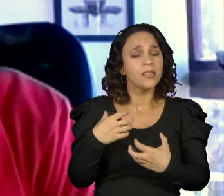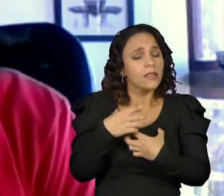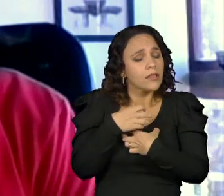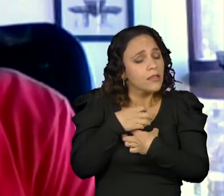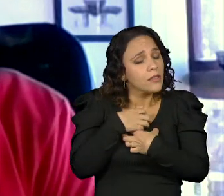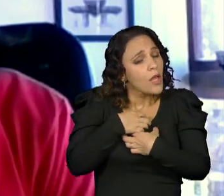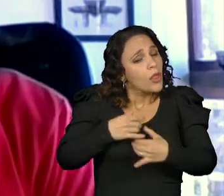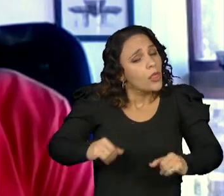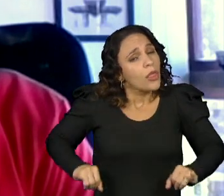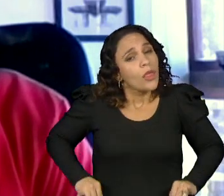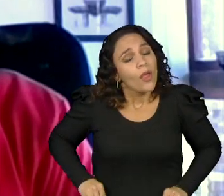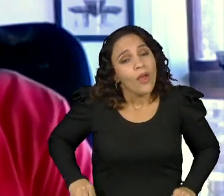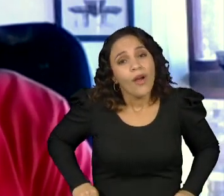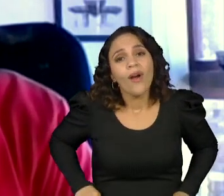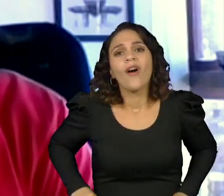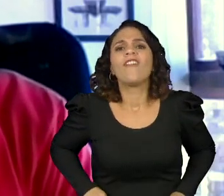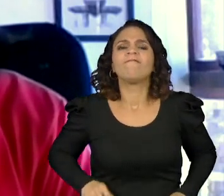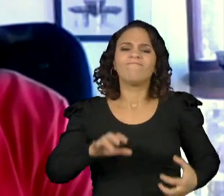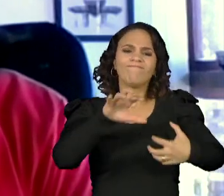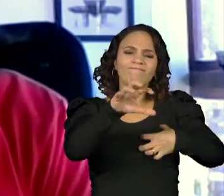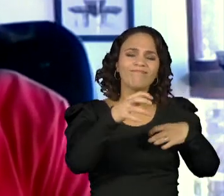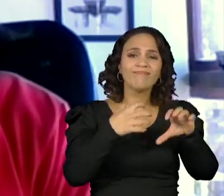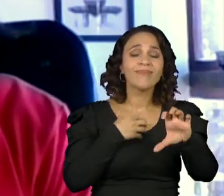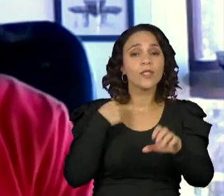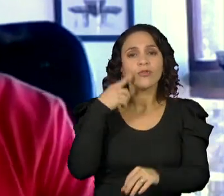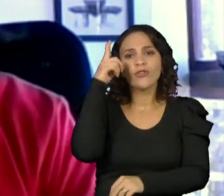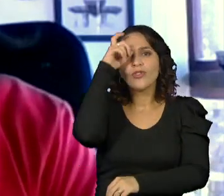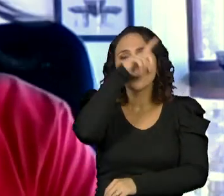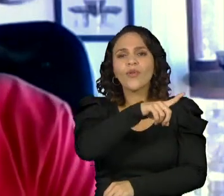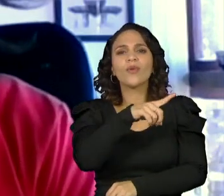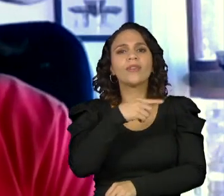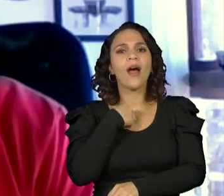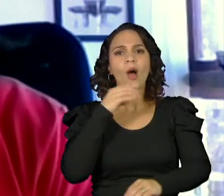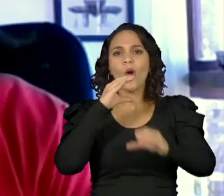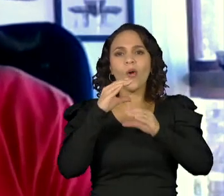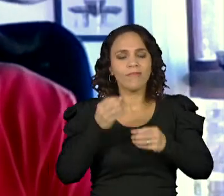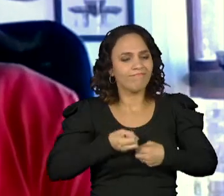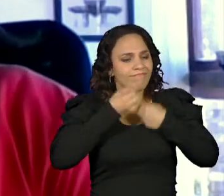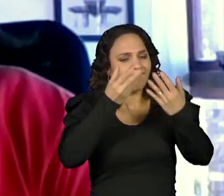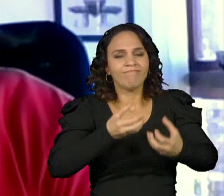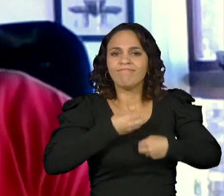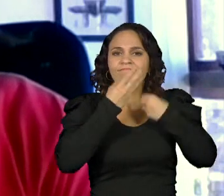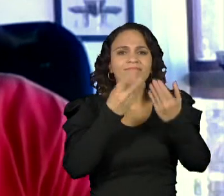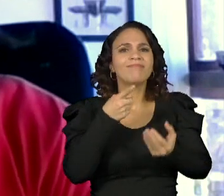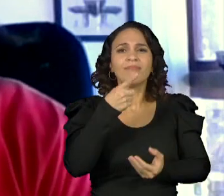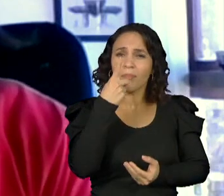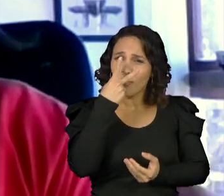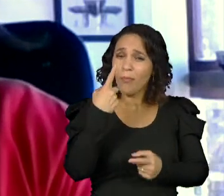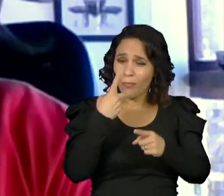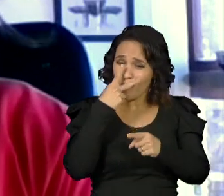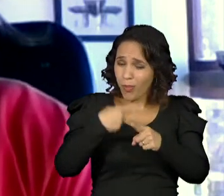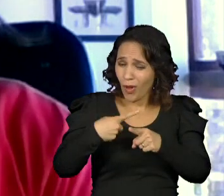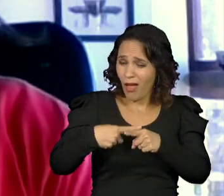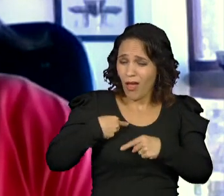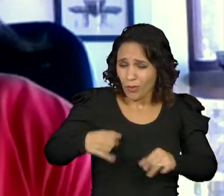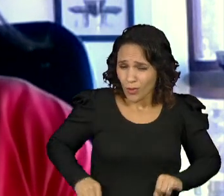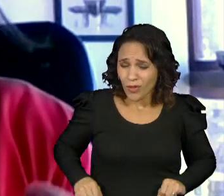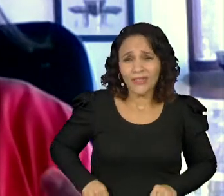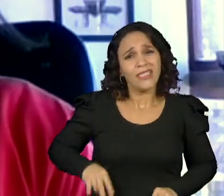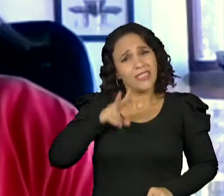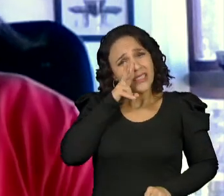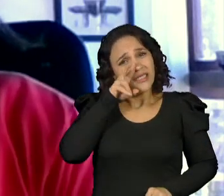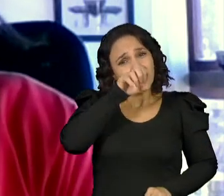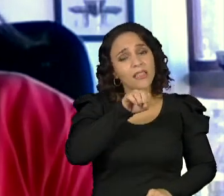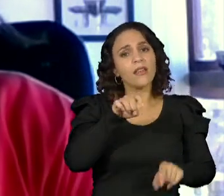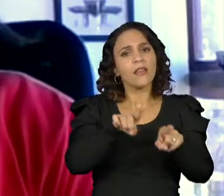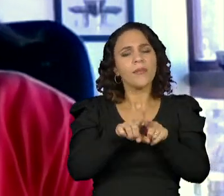grande, quando eu tenho dificuldade de poder comunicar para o outro toda a intensidade de sofrimento que eu estou acompanhando, ou